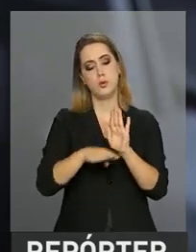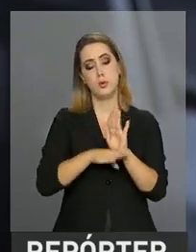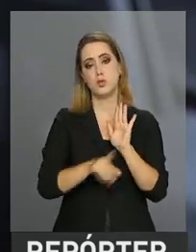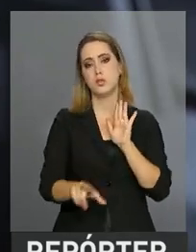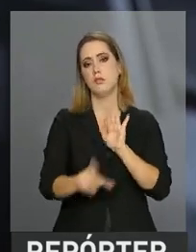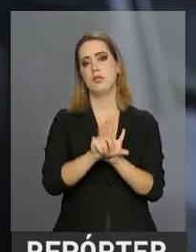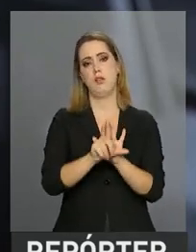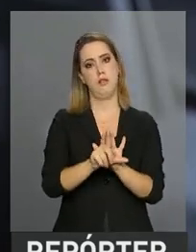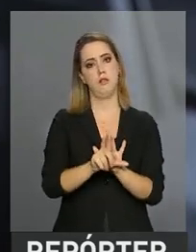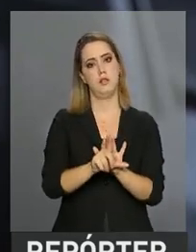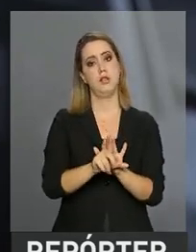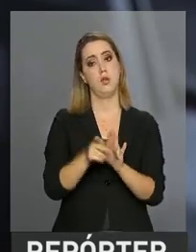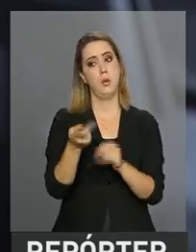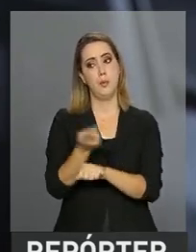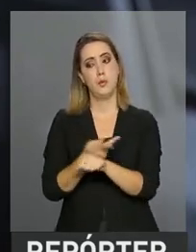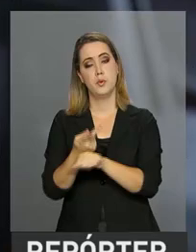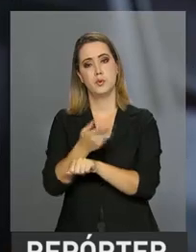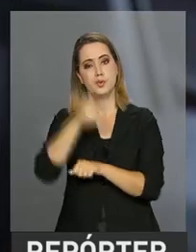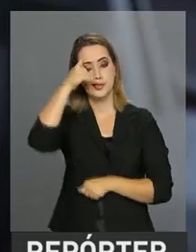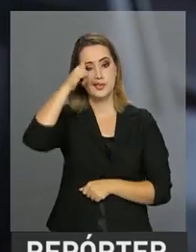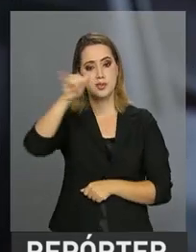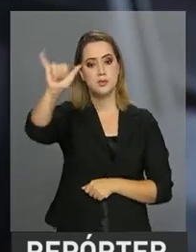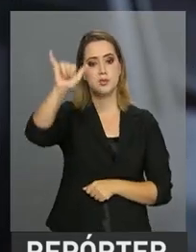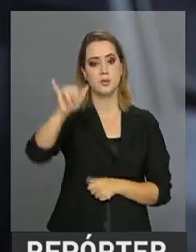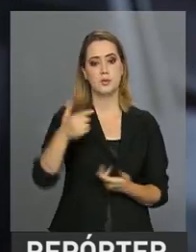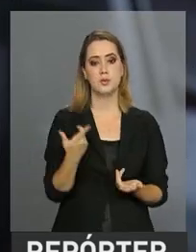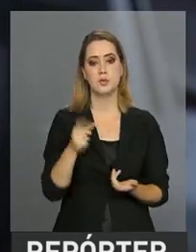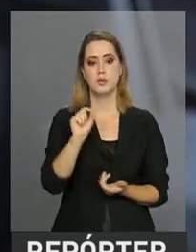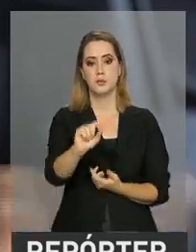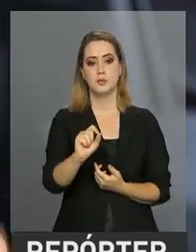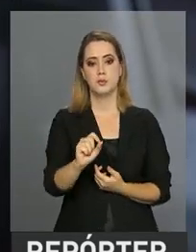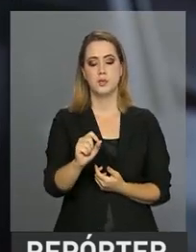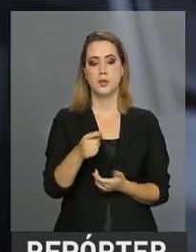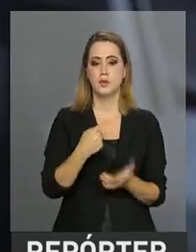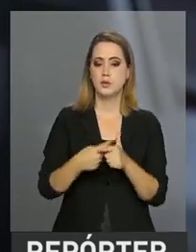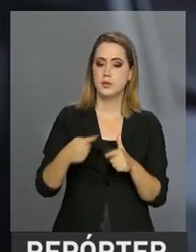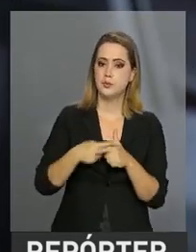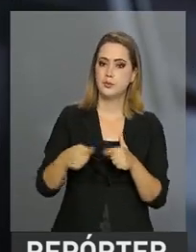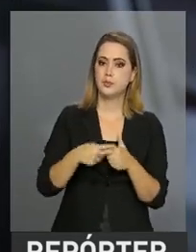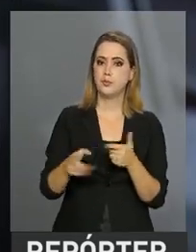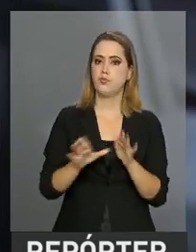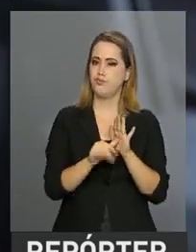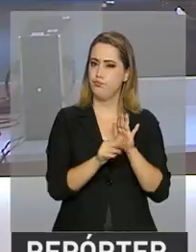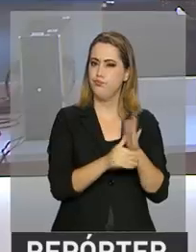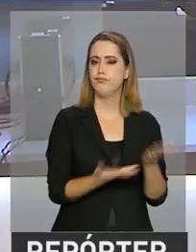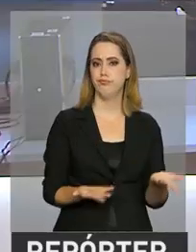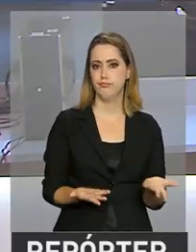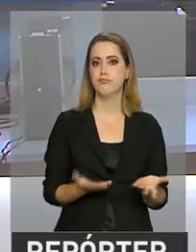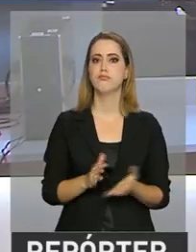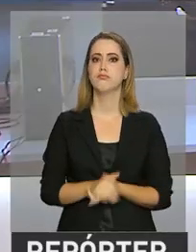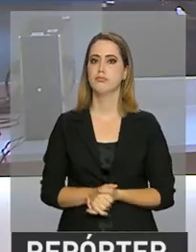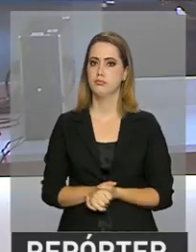Rouanet, buscando evitar exatamente esses desvios que ocorreram.